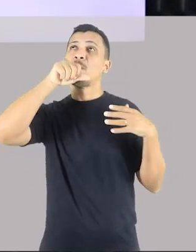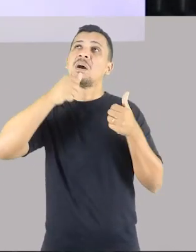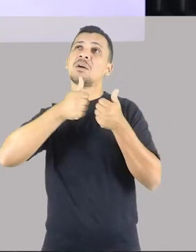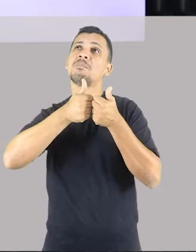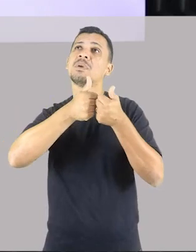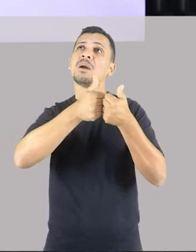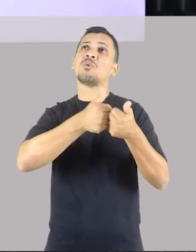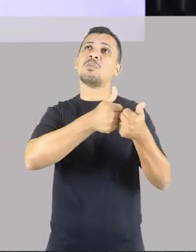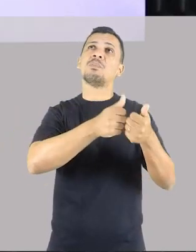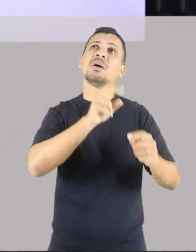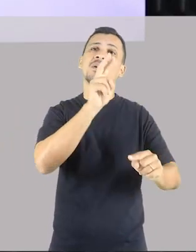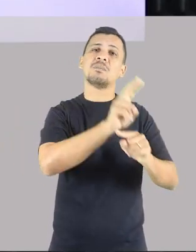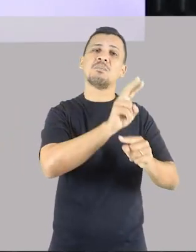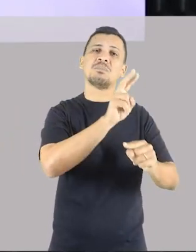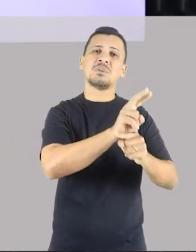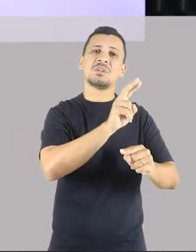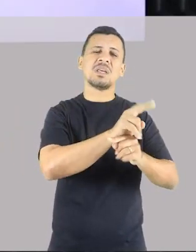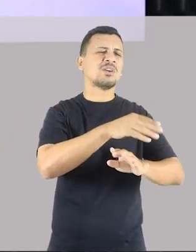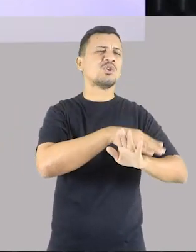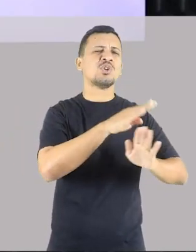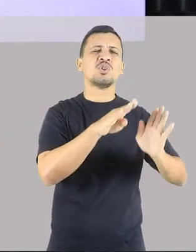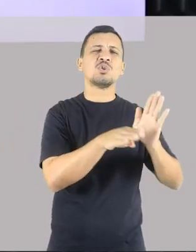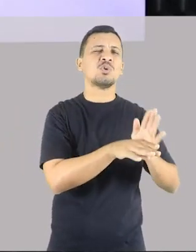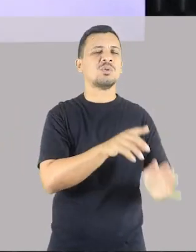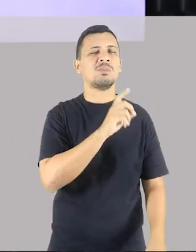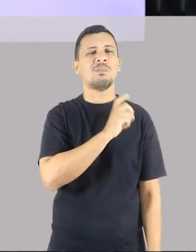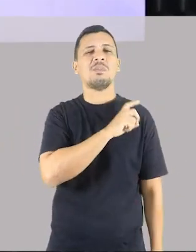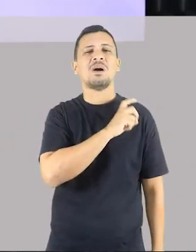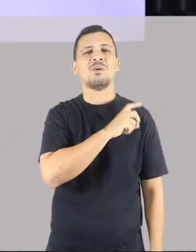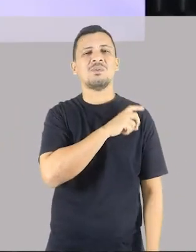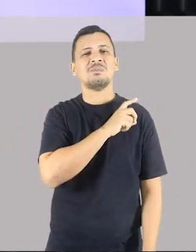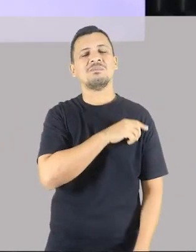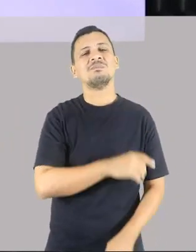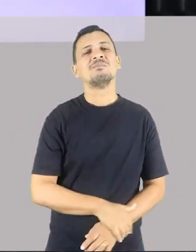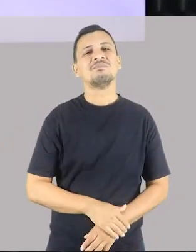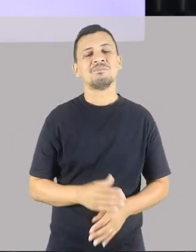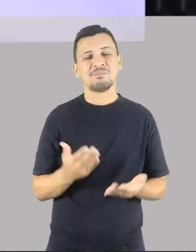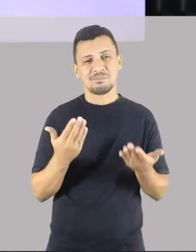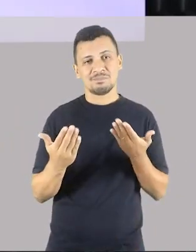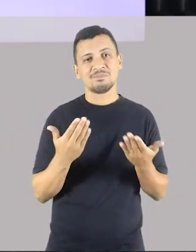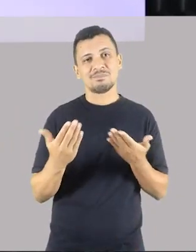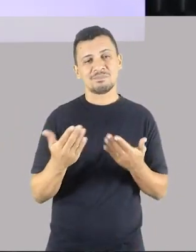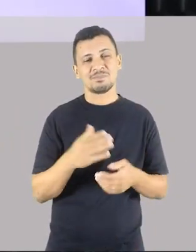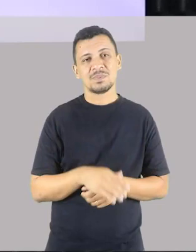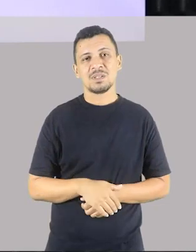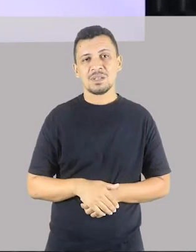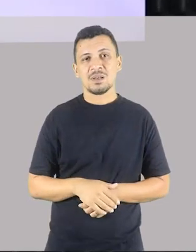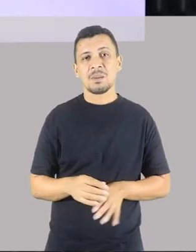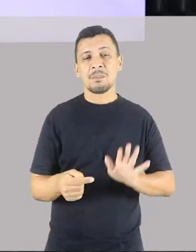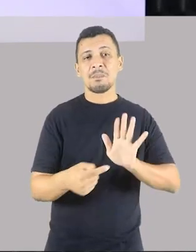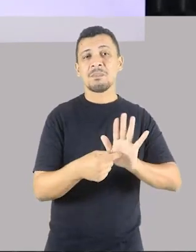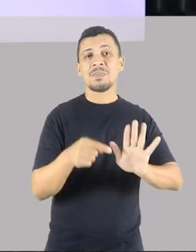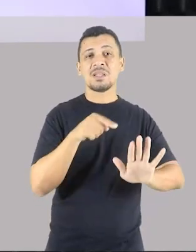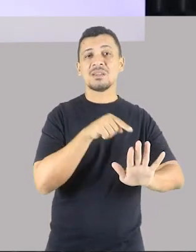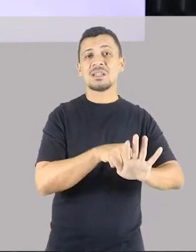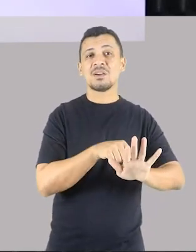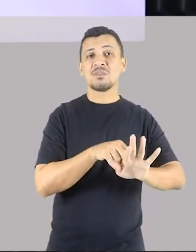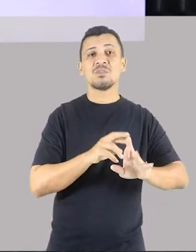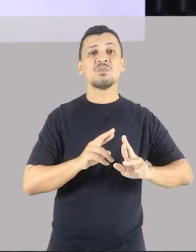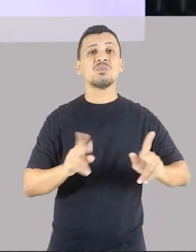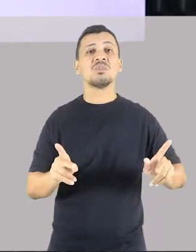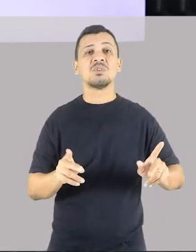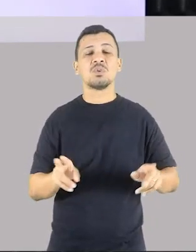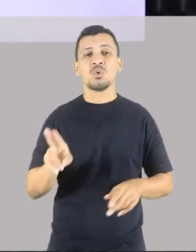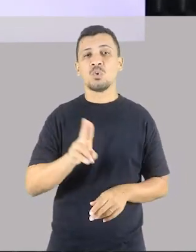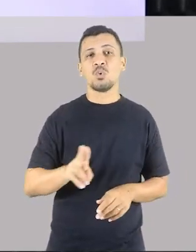todo o mal. Aqui é uma comparação. Lembrem-se, a diferença da metáfora para a comparação é o